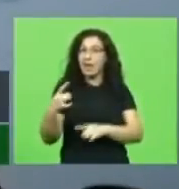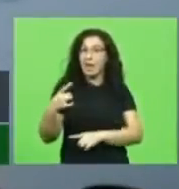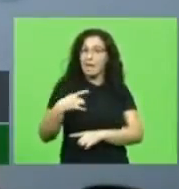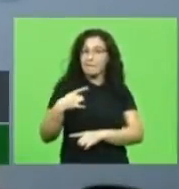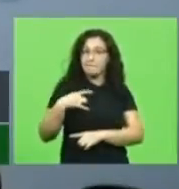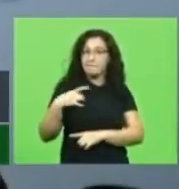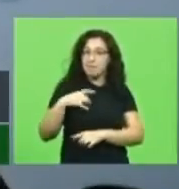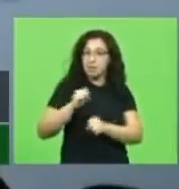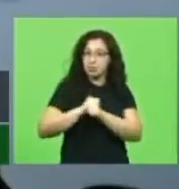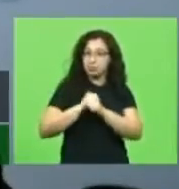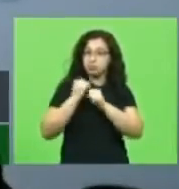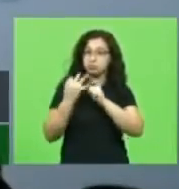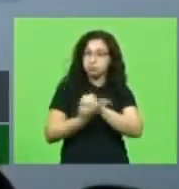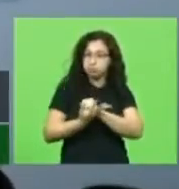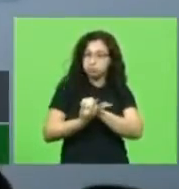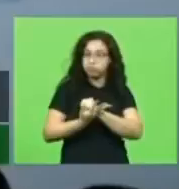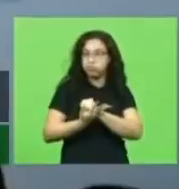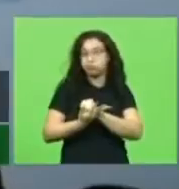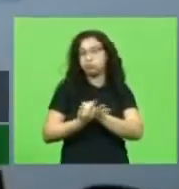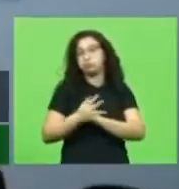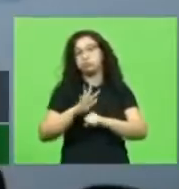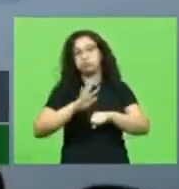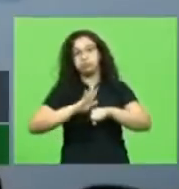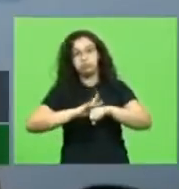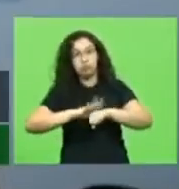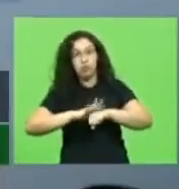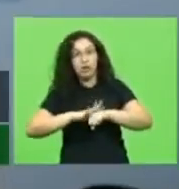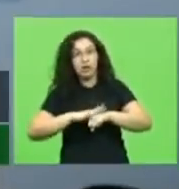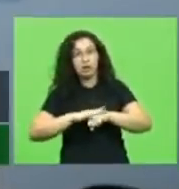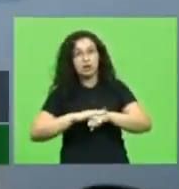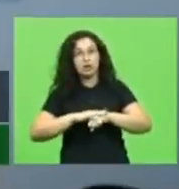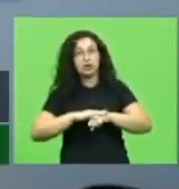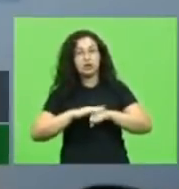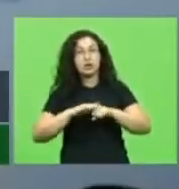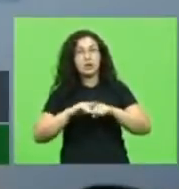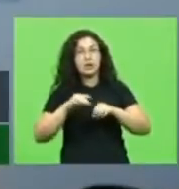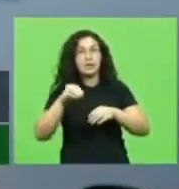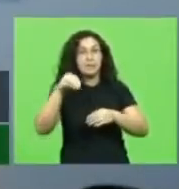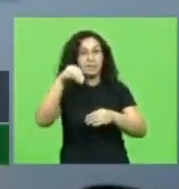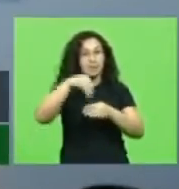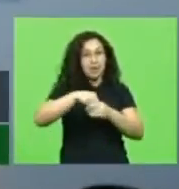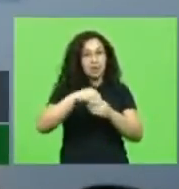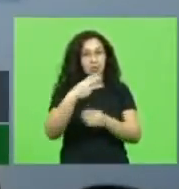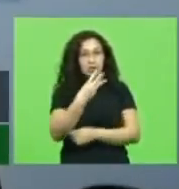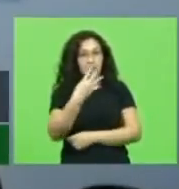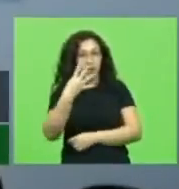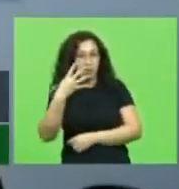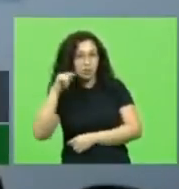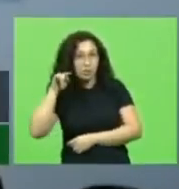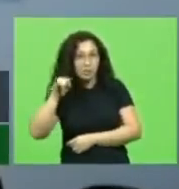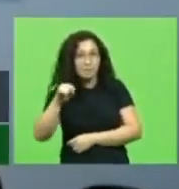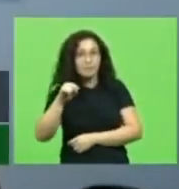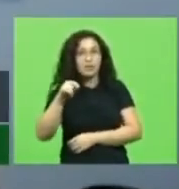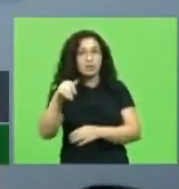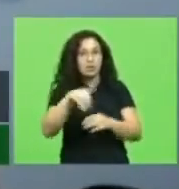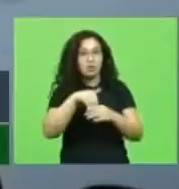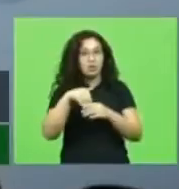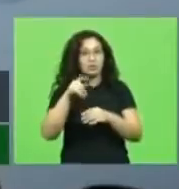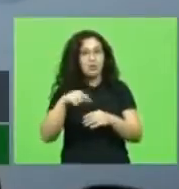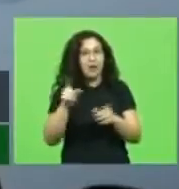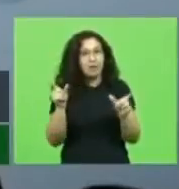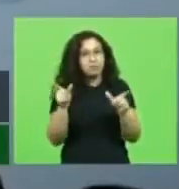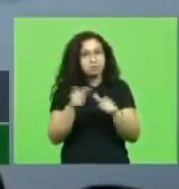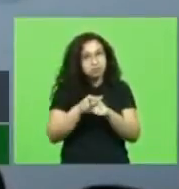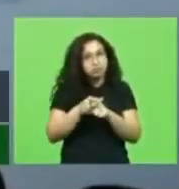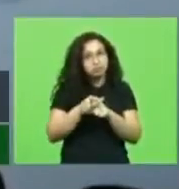Covid, porque estavam doentes, mas dentro dessa régua de 34 mil eleitores, isso é uma pequena parte,